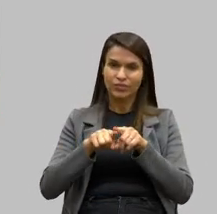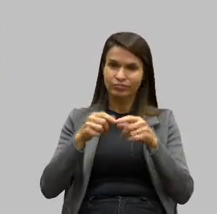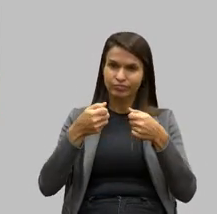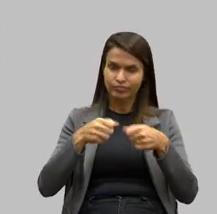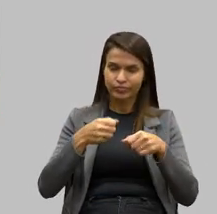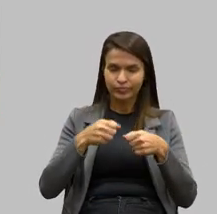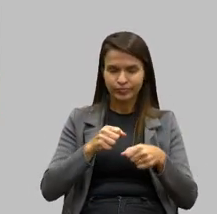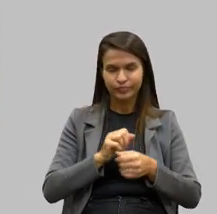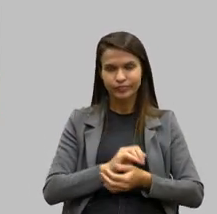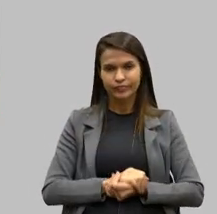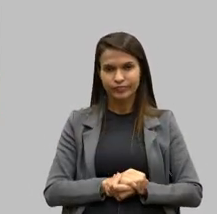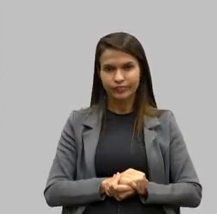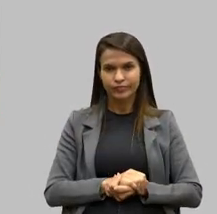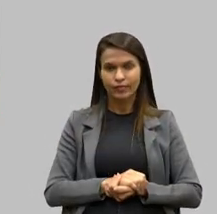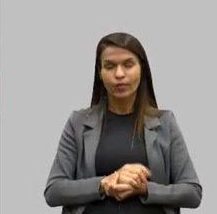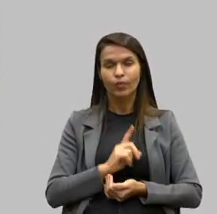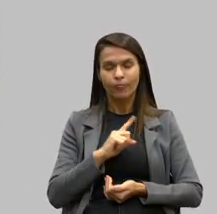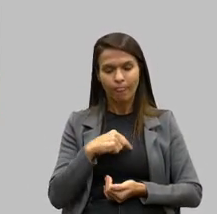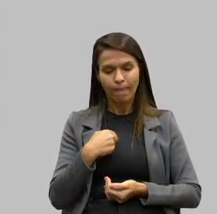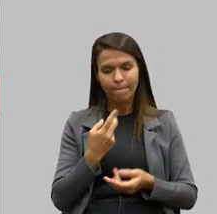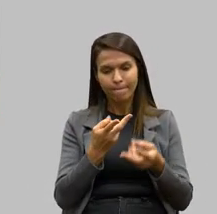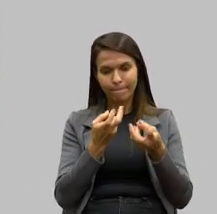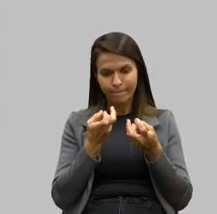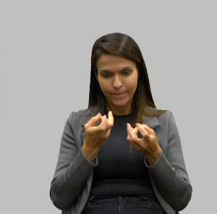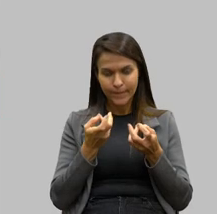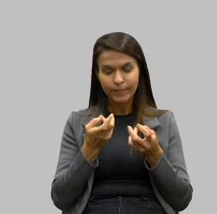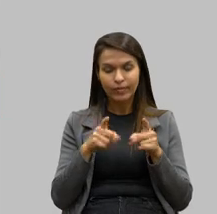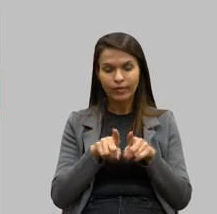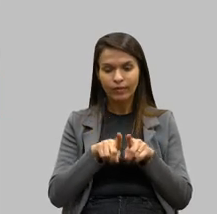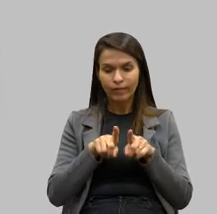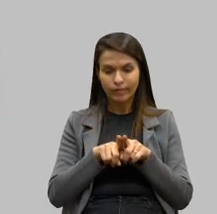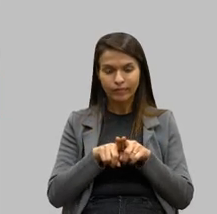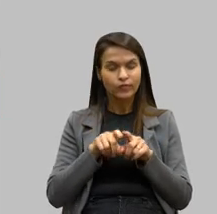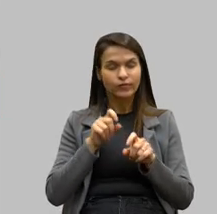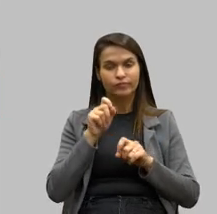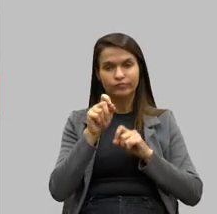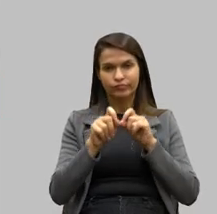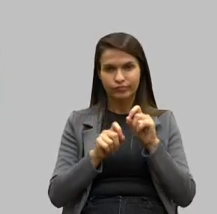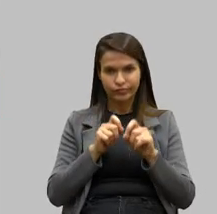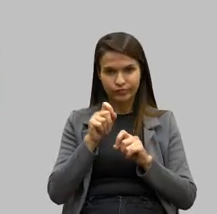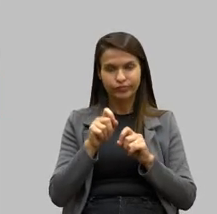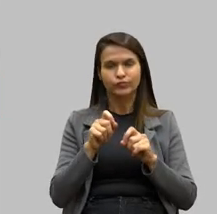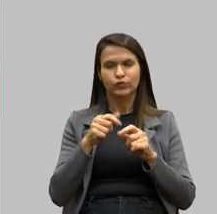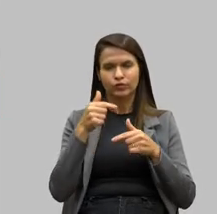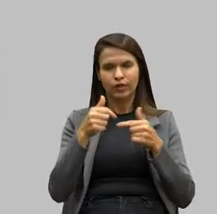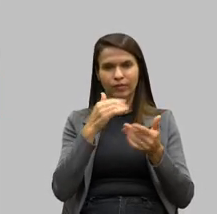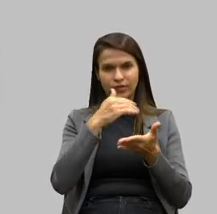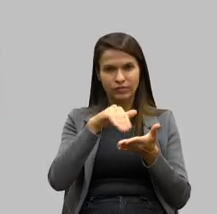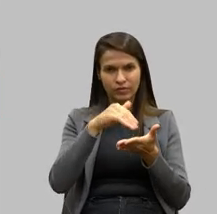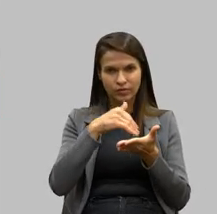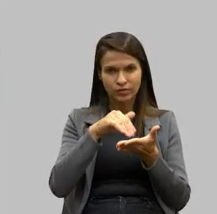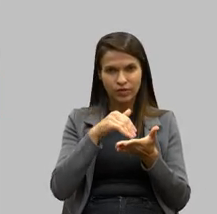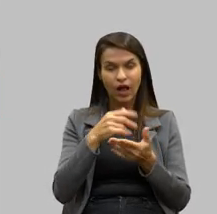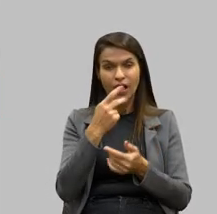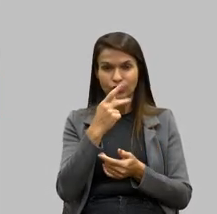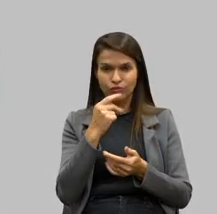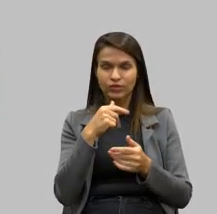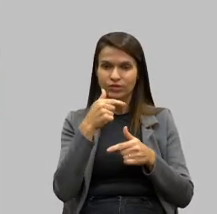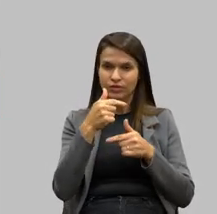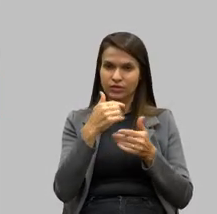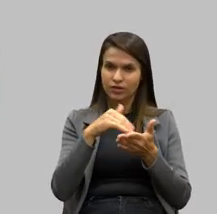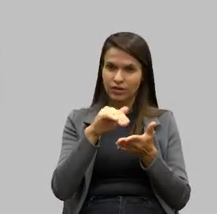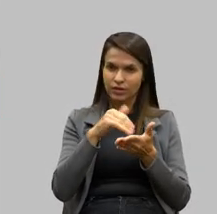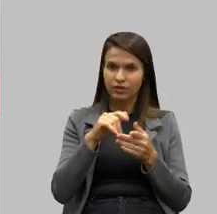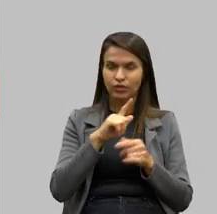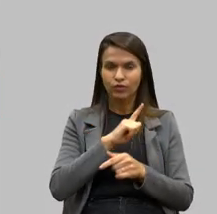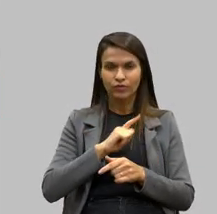secretário, nós temos percebido também, através das ações das secretarias, da sua secretaria e do